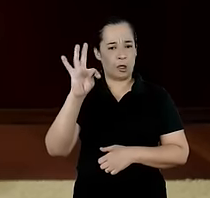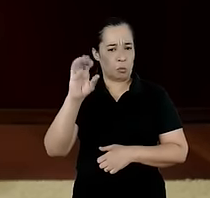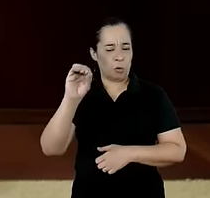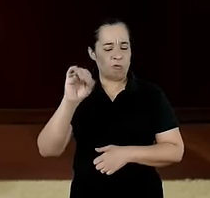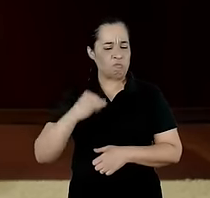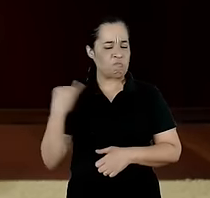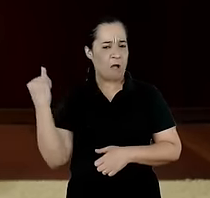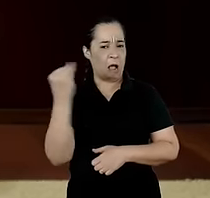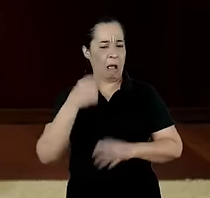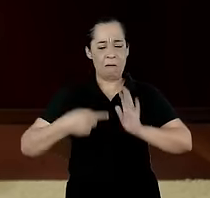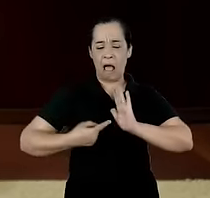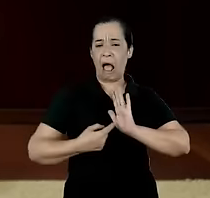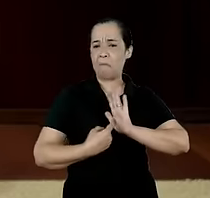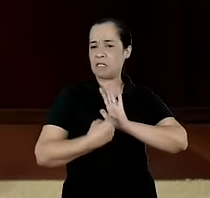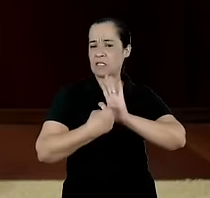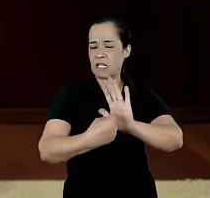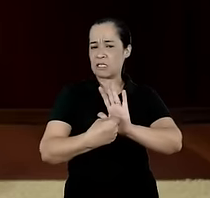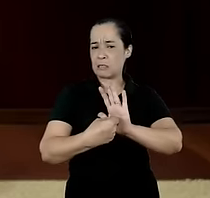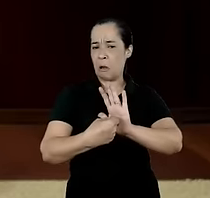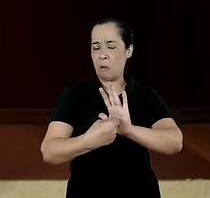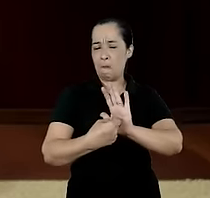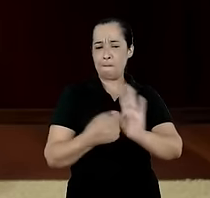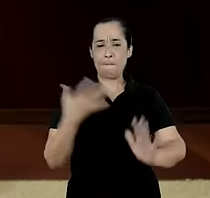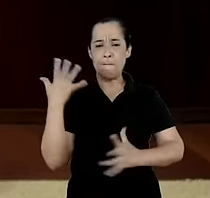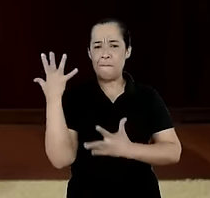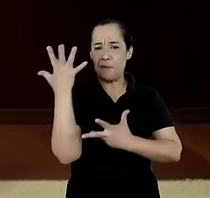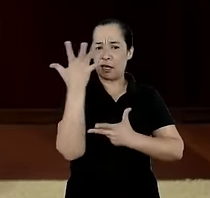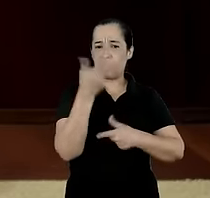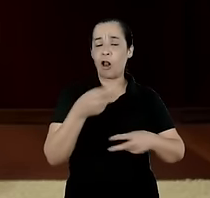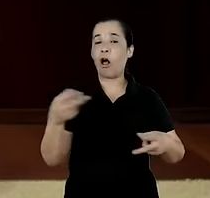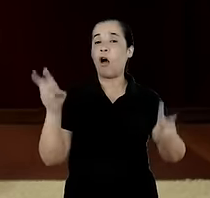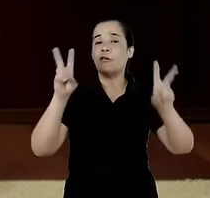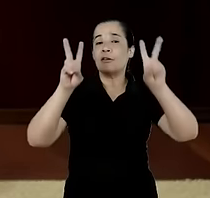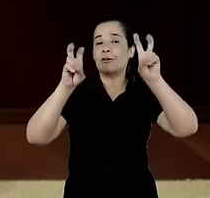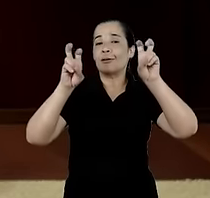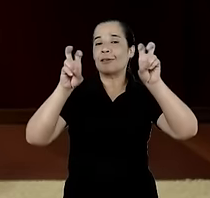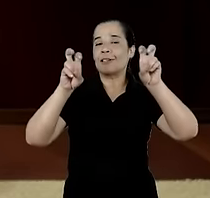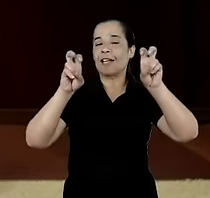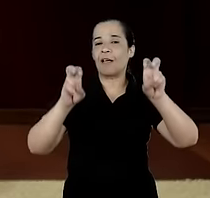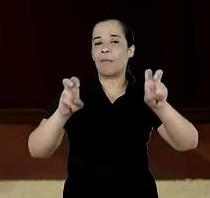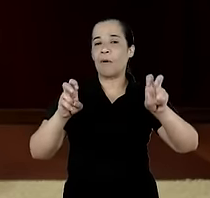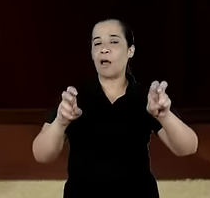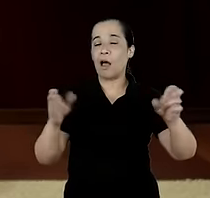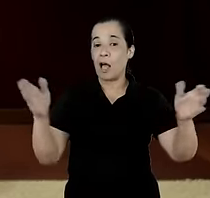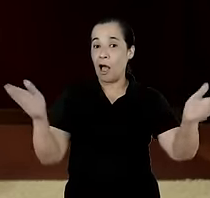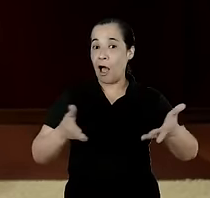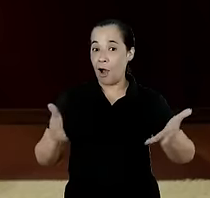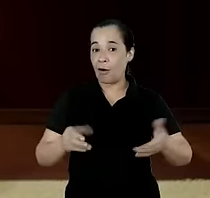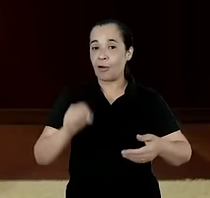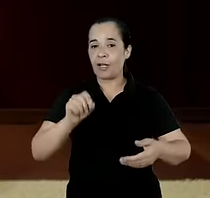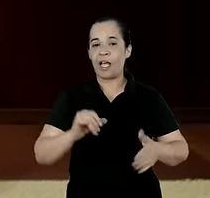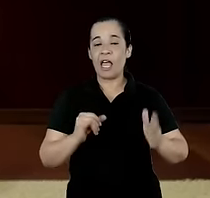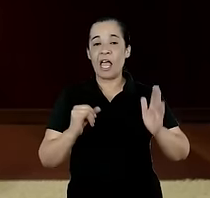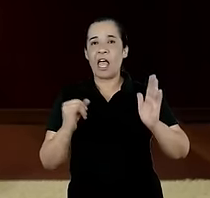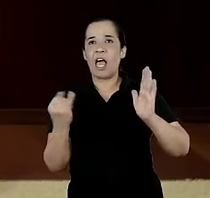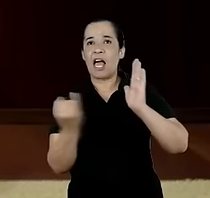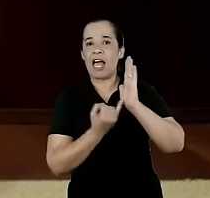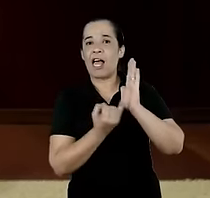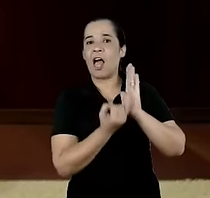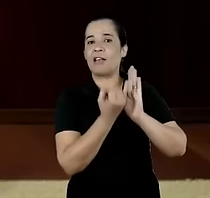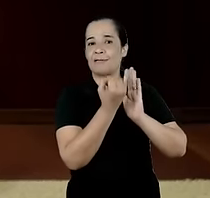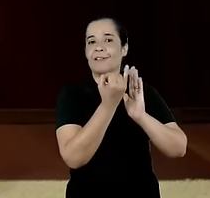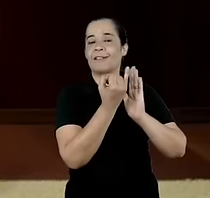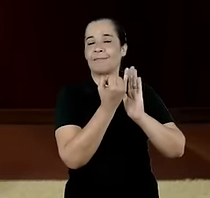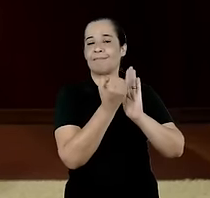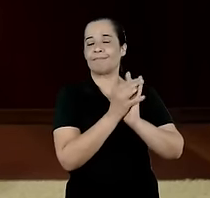sensacional e um dos temas mais importantes que é o tema do momento né é inflação né e e na sua visão O que